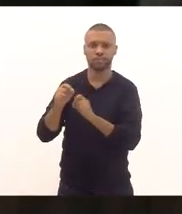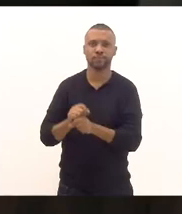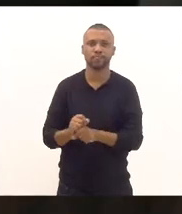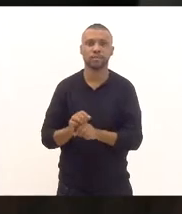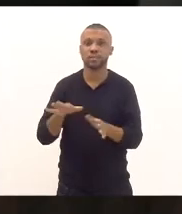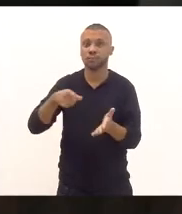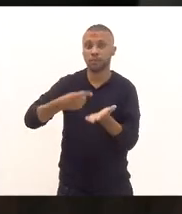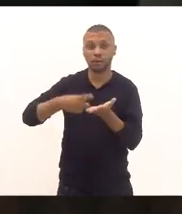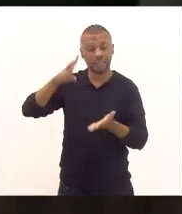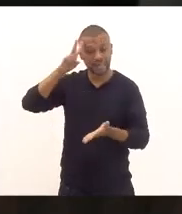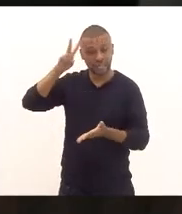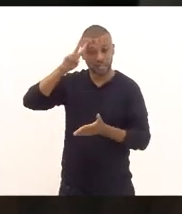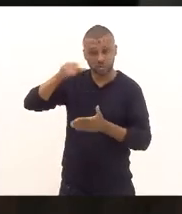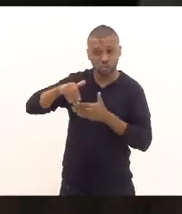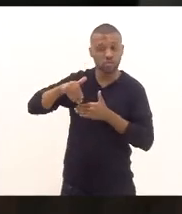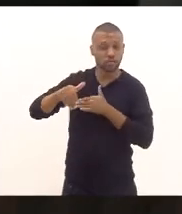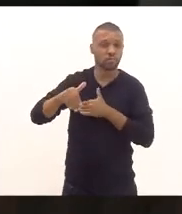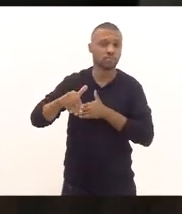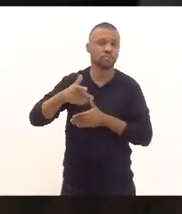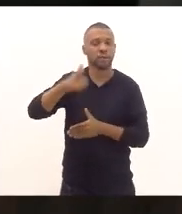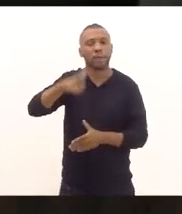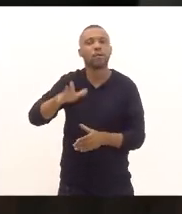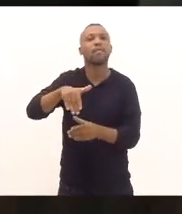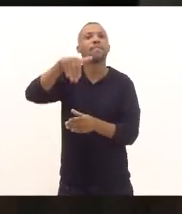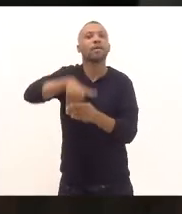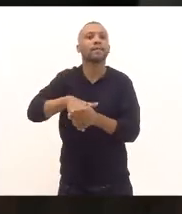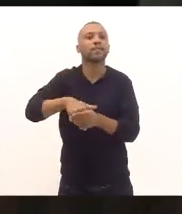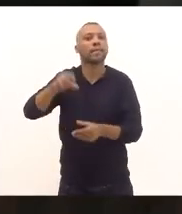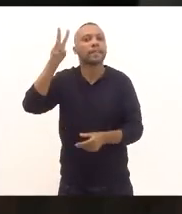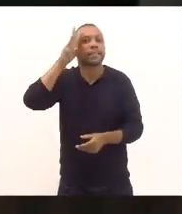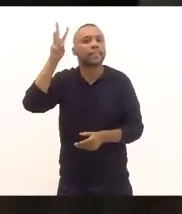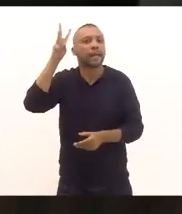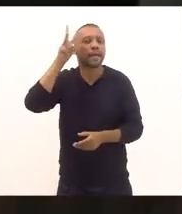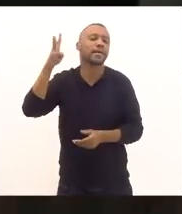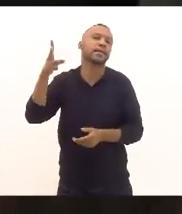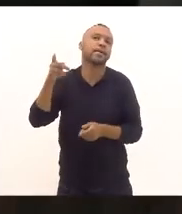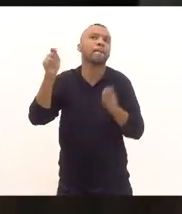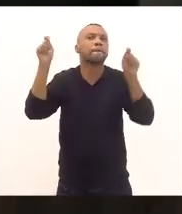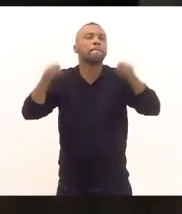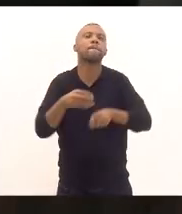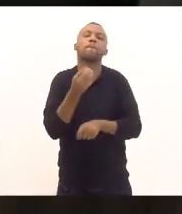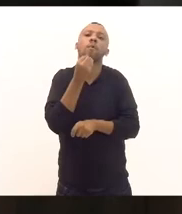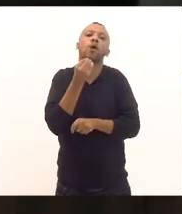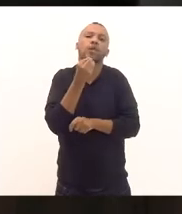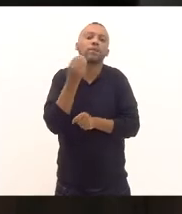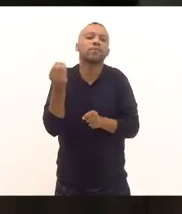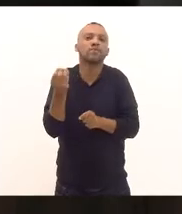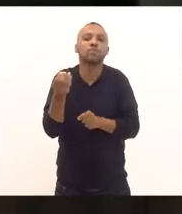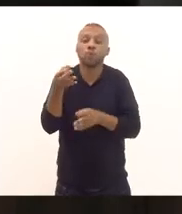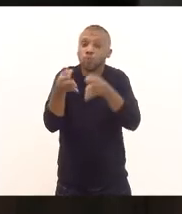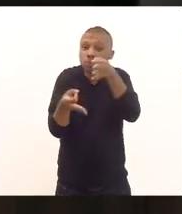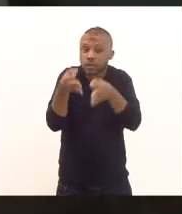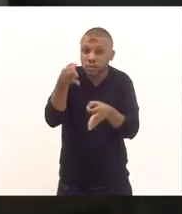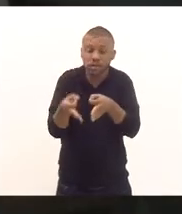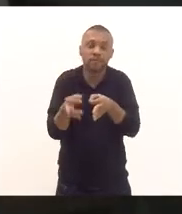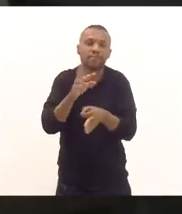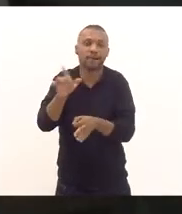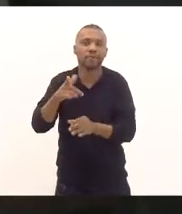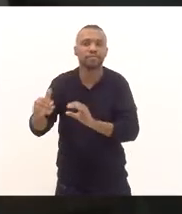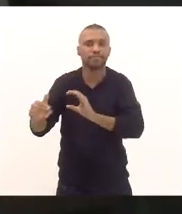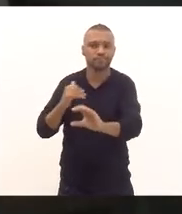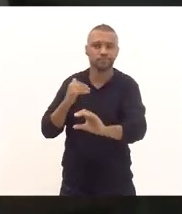segunda passar mais uma votação e na terça Possivelmente o TJ manda tá